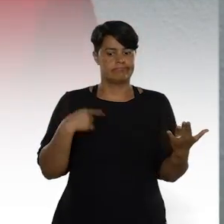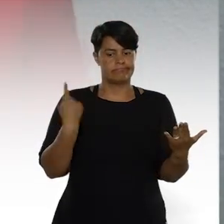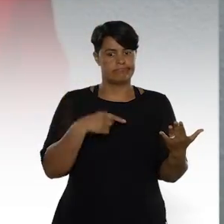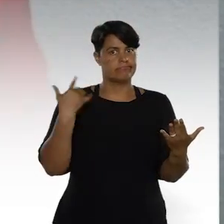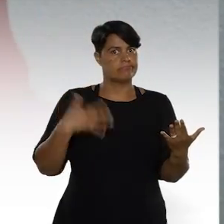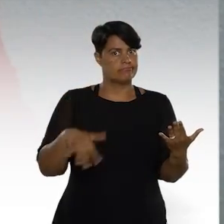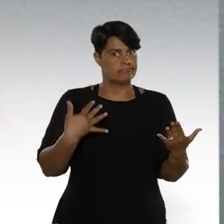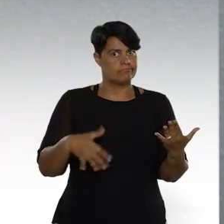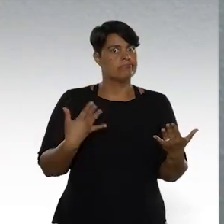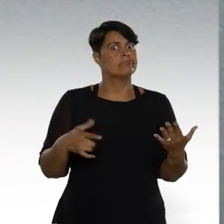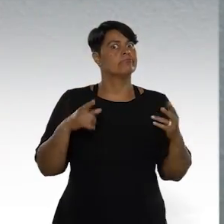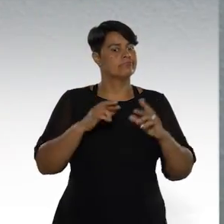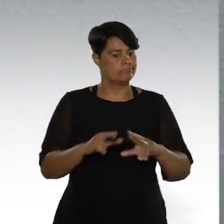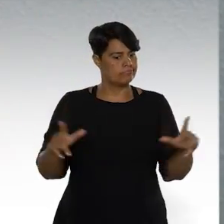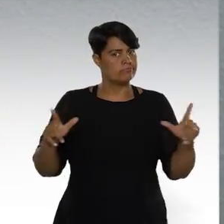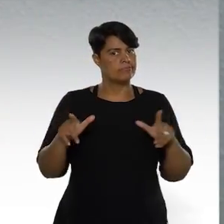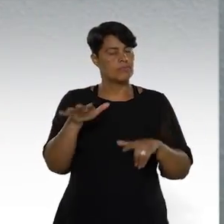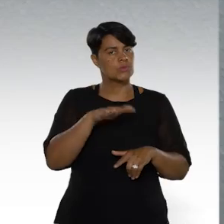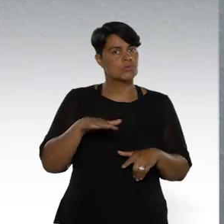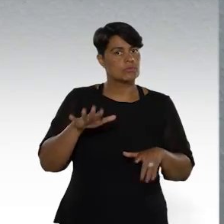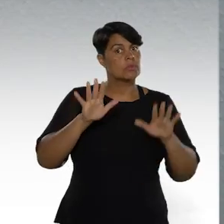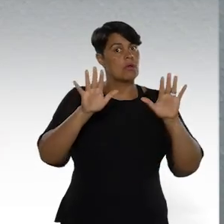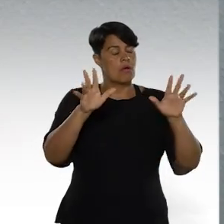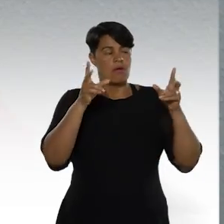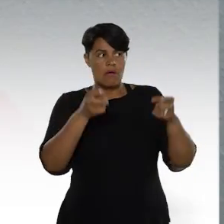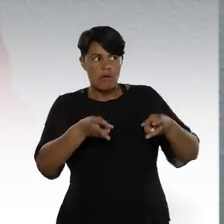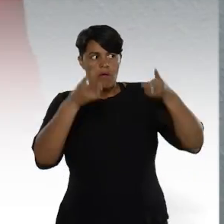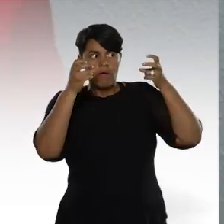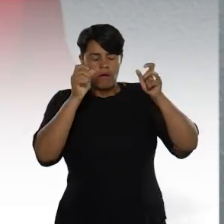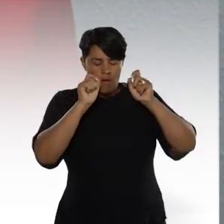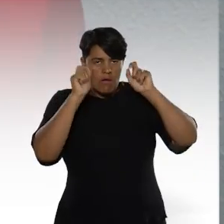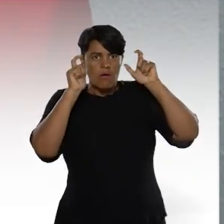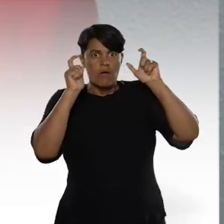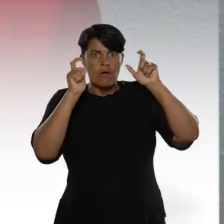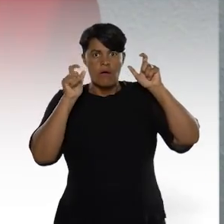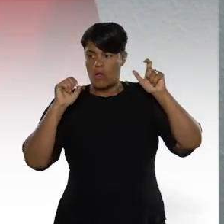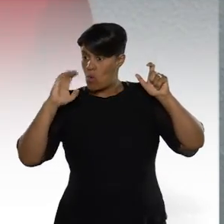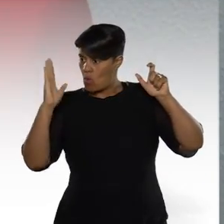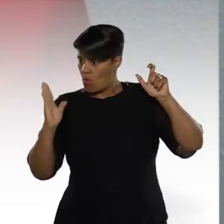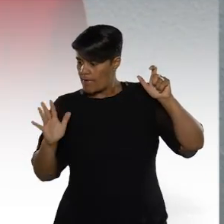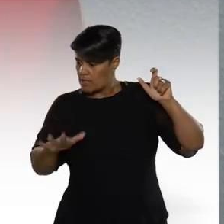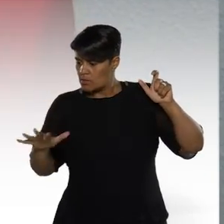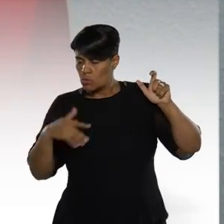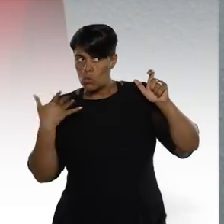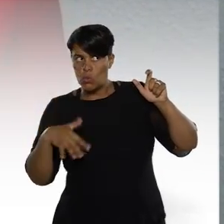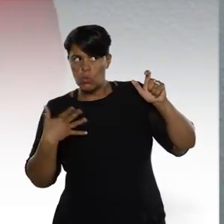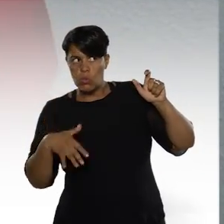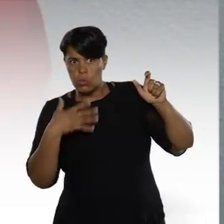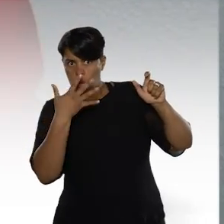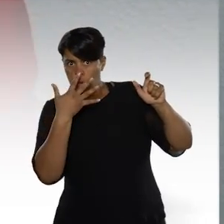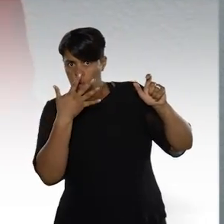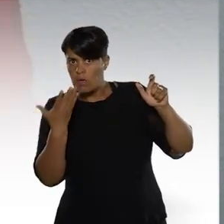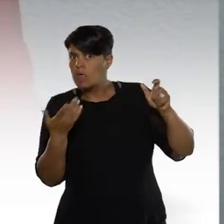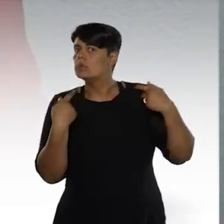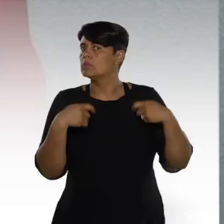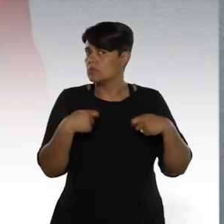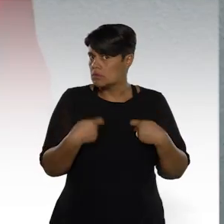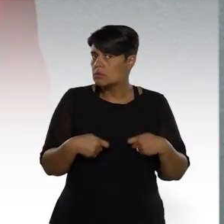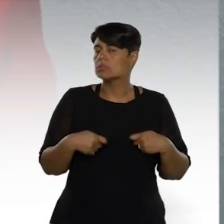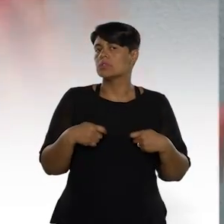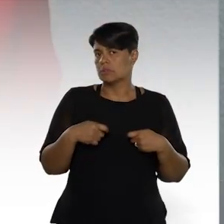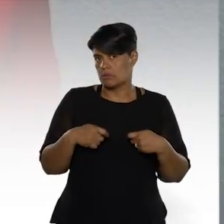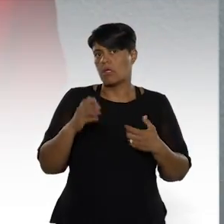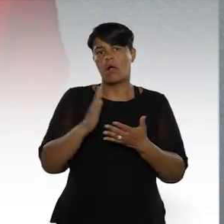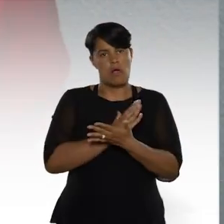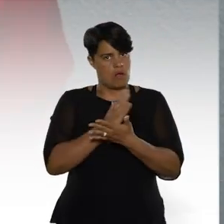Brasil. Provavelmente é uma sinalização de alerta para o resto do Brasil. É possível que outros estados, outros municípios